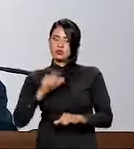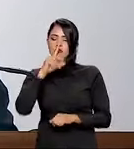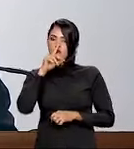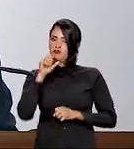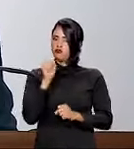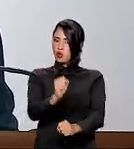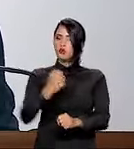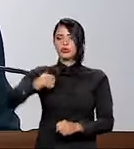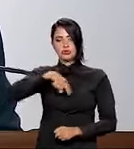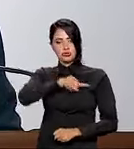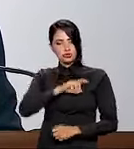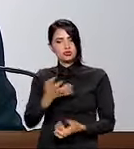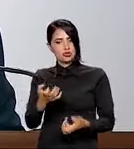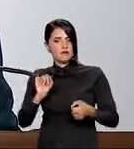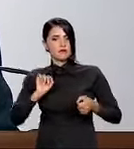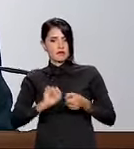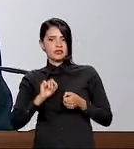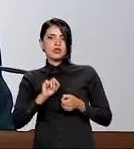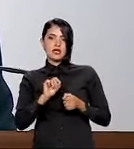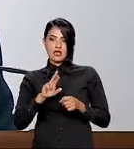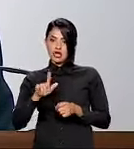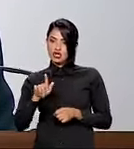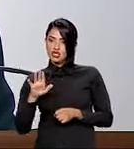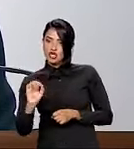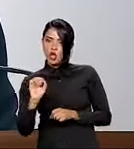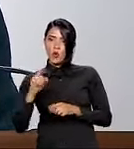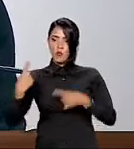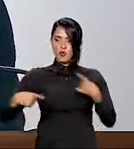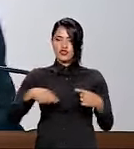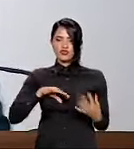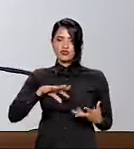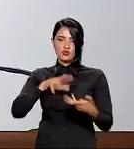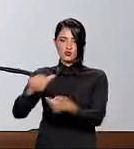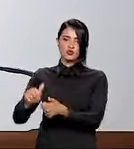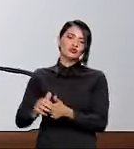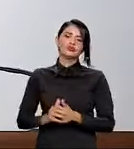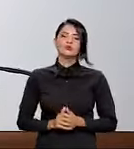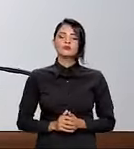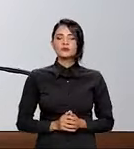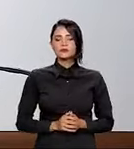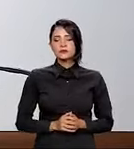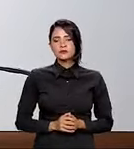que nós estamos querendo fazer na geopolítica mundial.